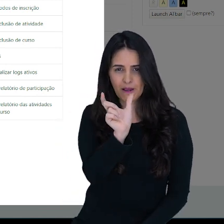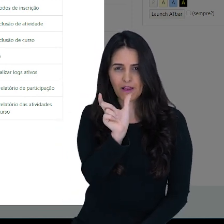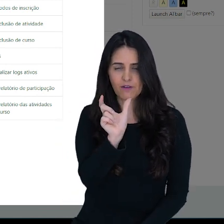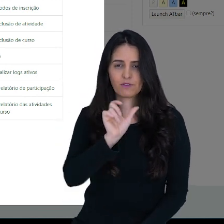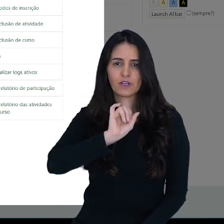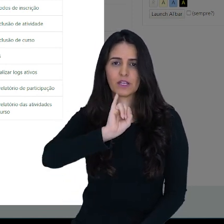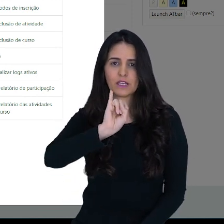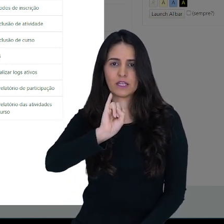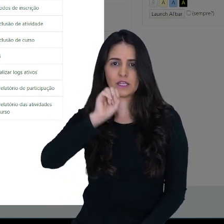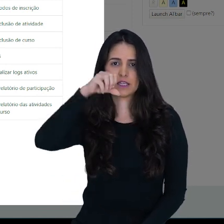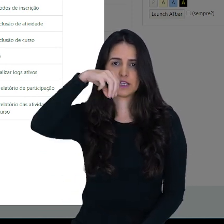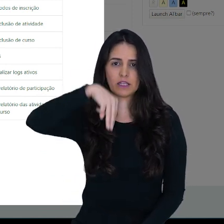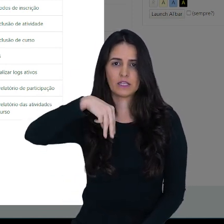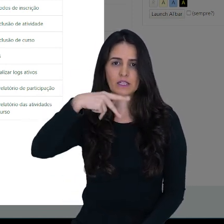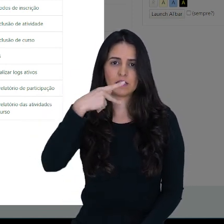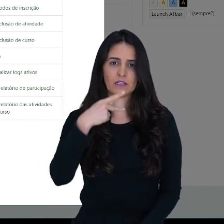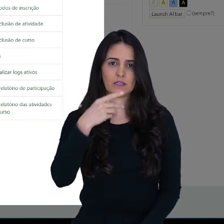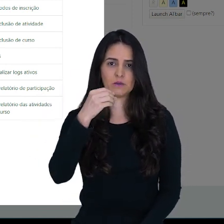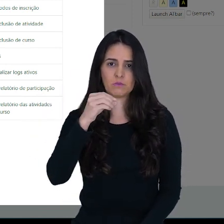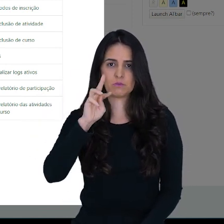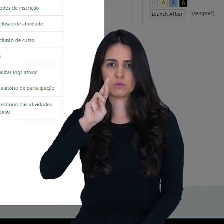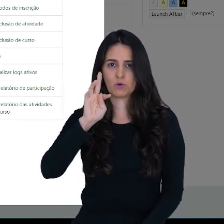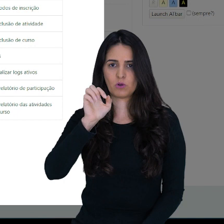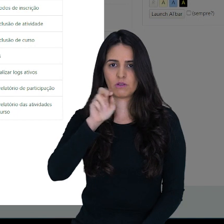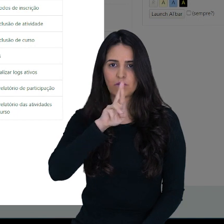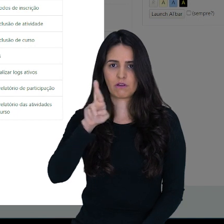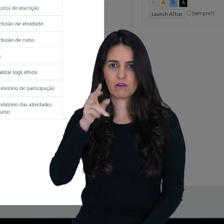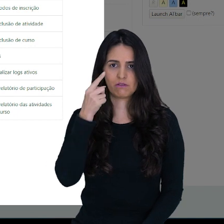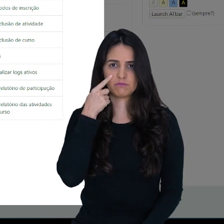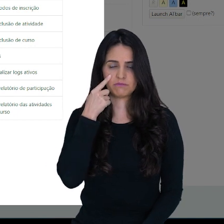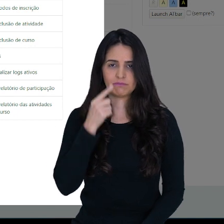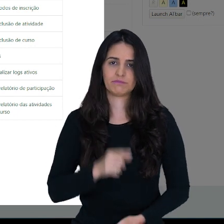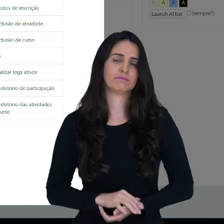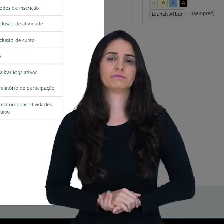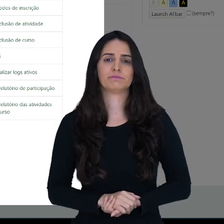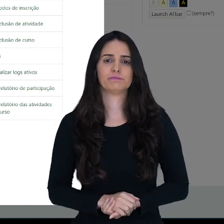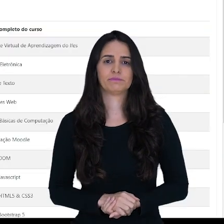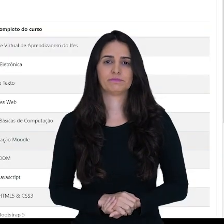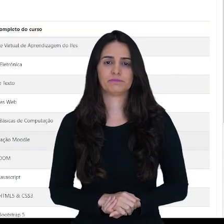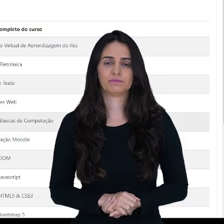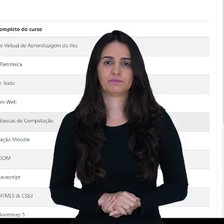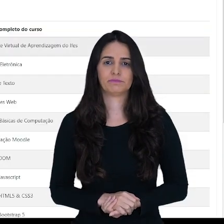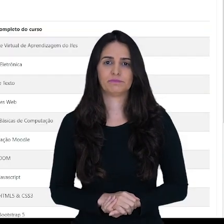importar nesse menu das configurações do curso